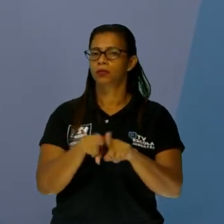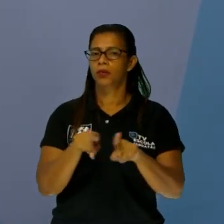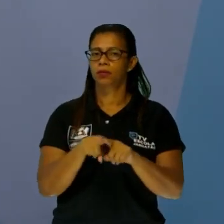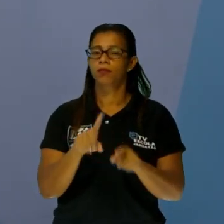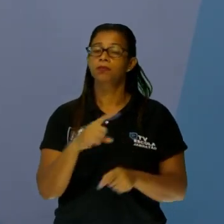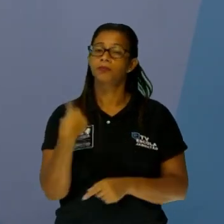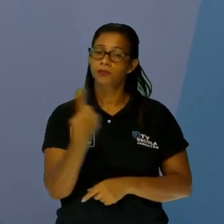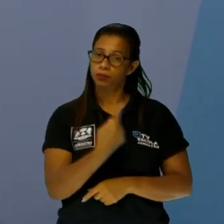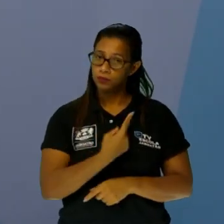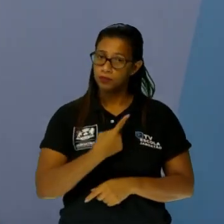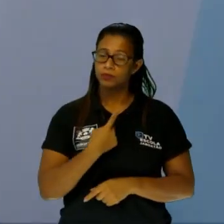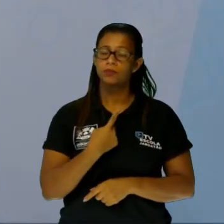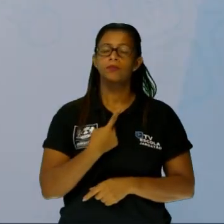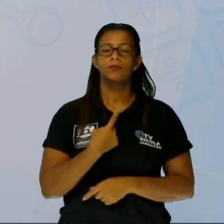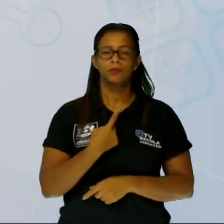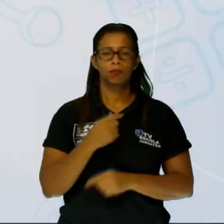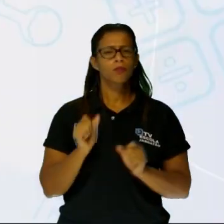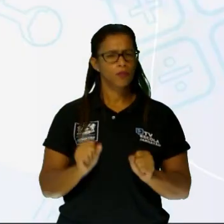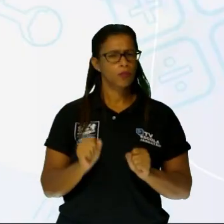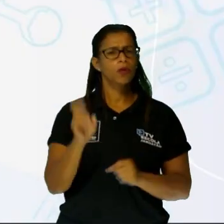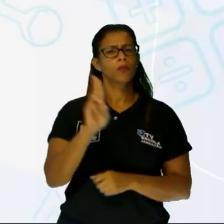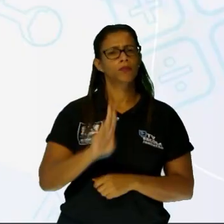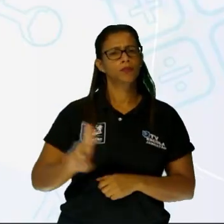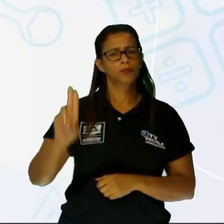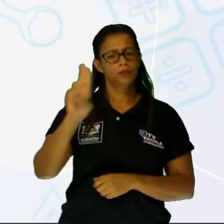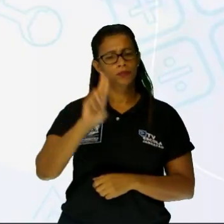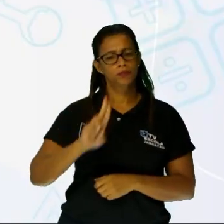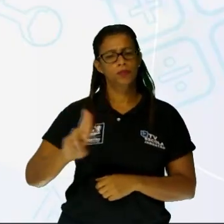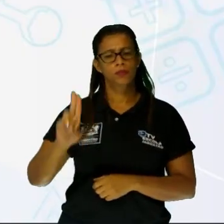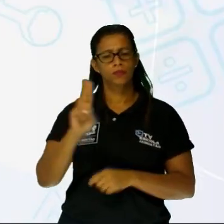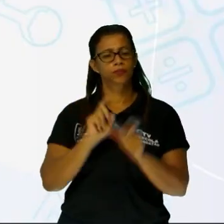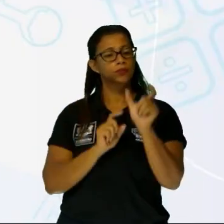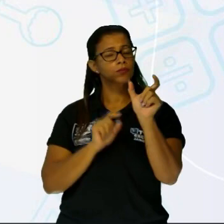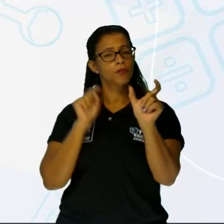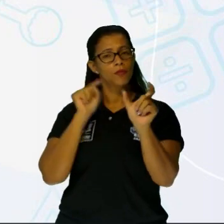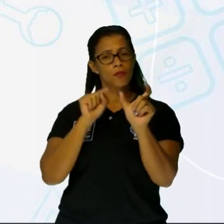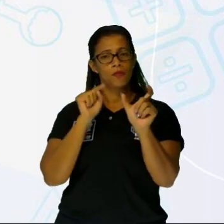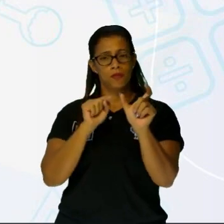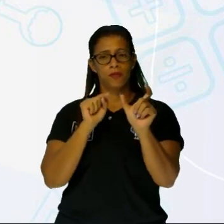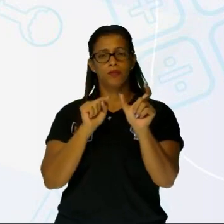também pode usar should para a questão de